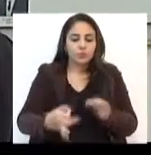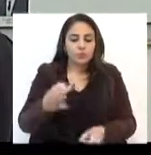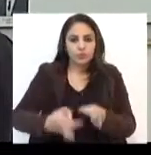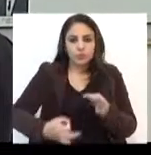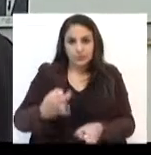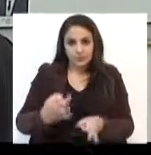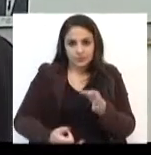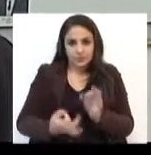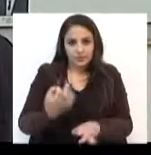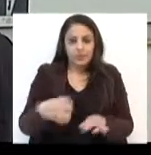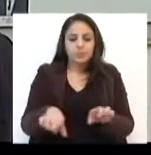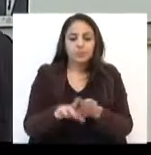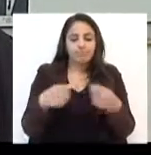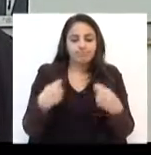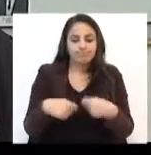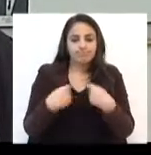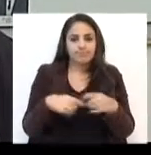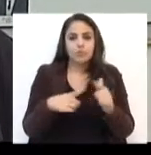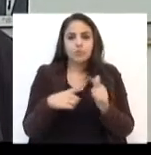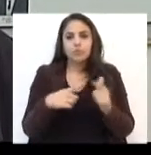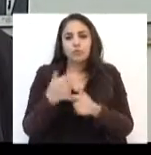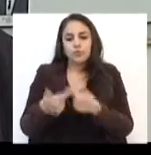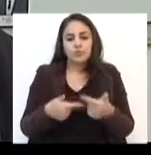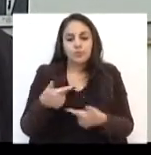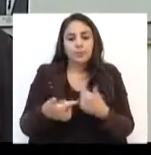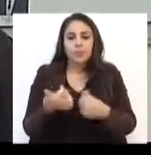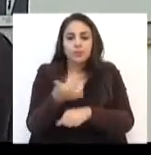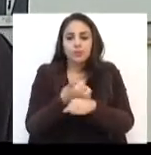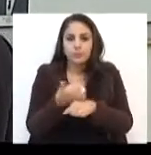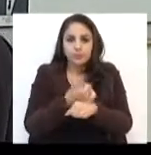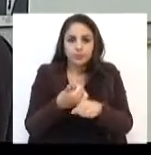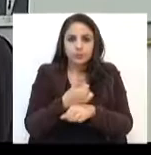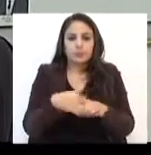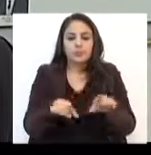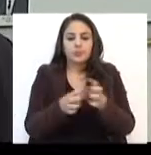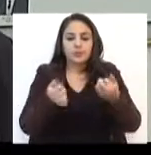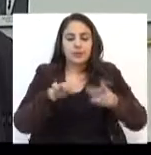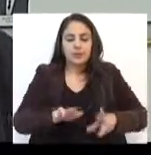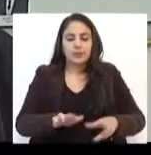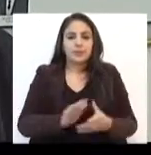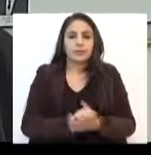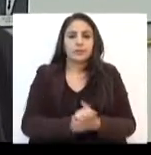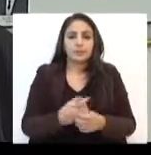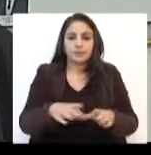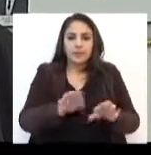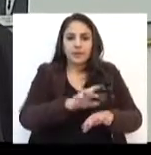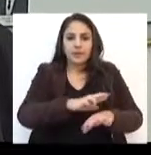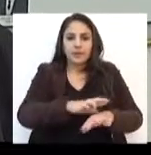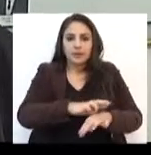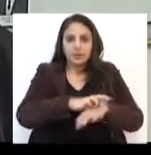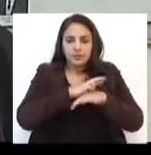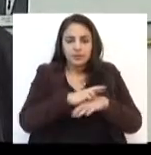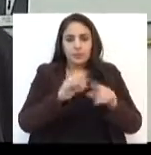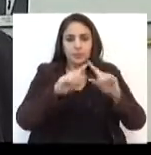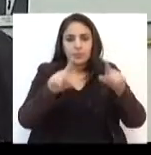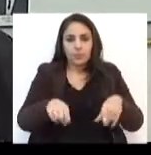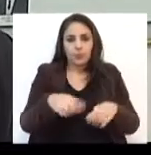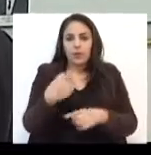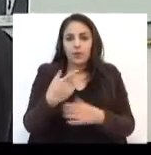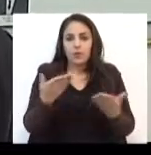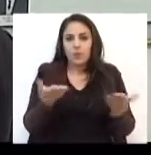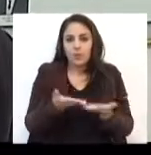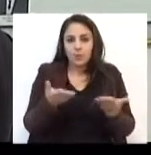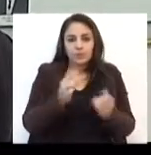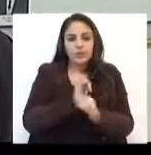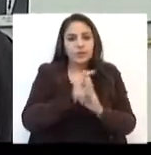Justiça necessita desses profissionais que lidam nessa área. A Defensoria Pública hoje é, sem